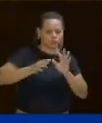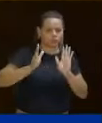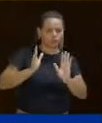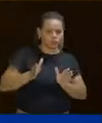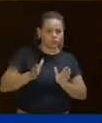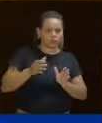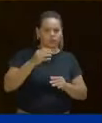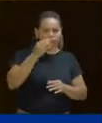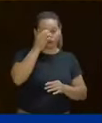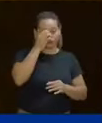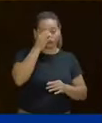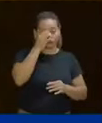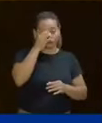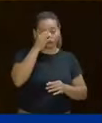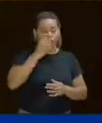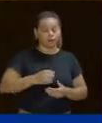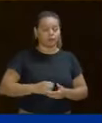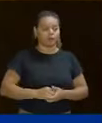segunda